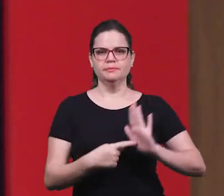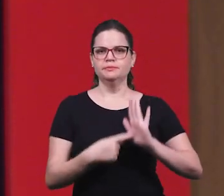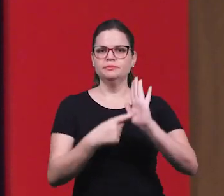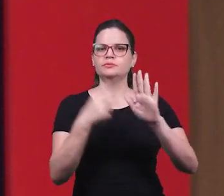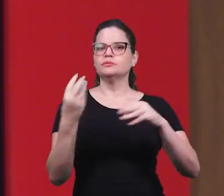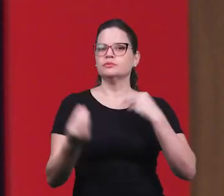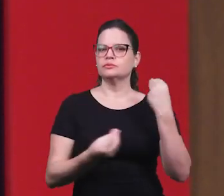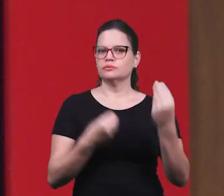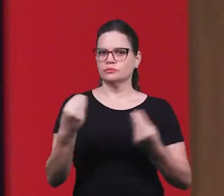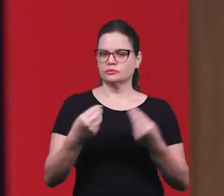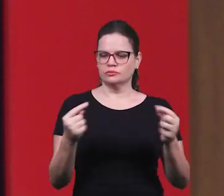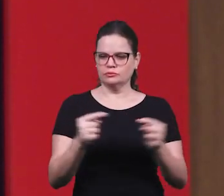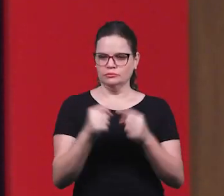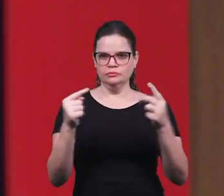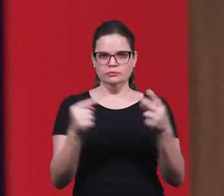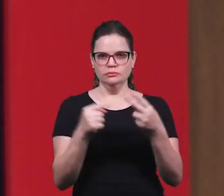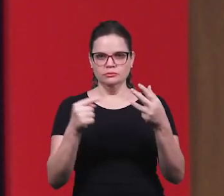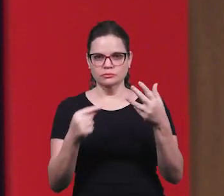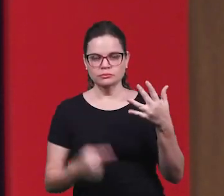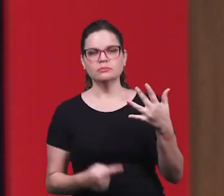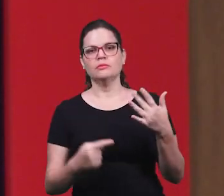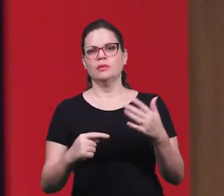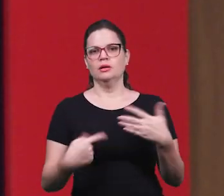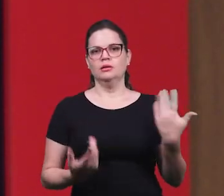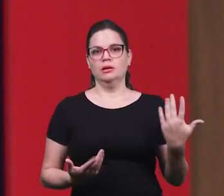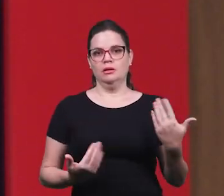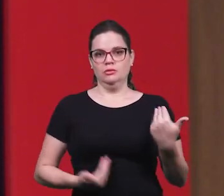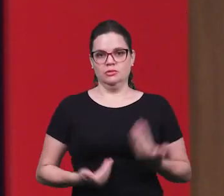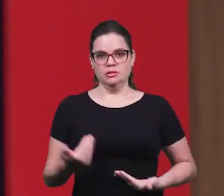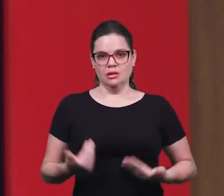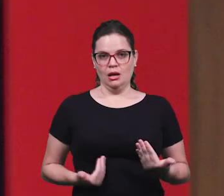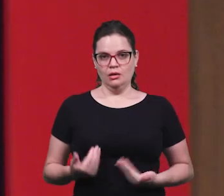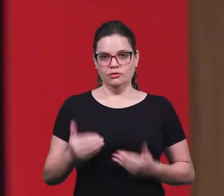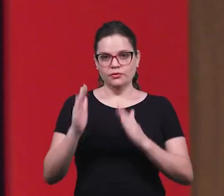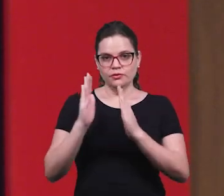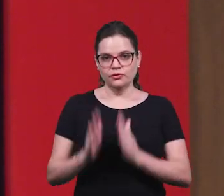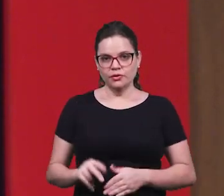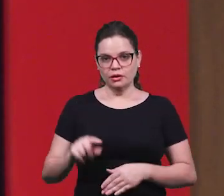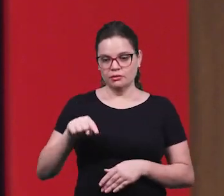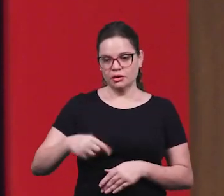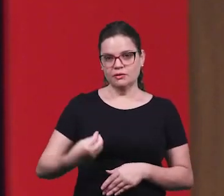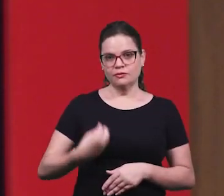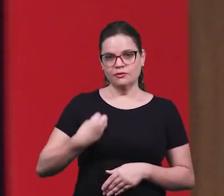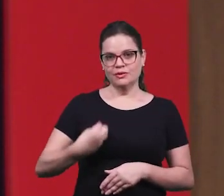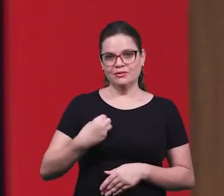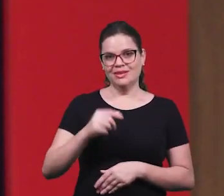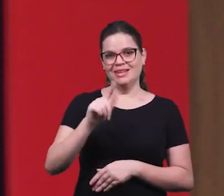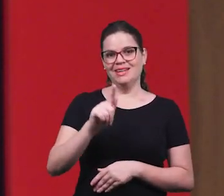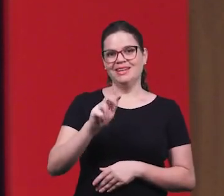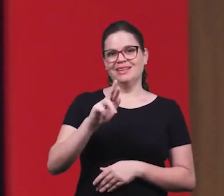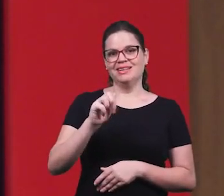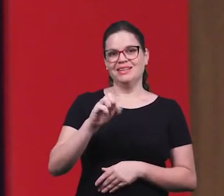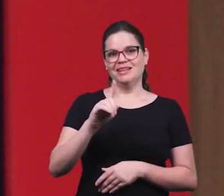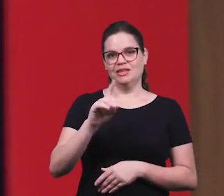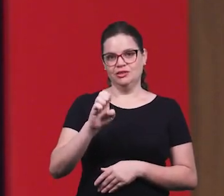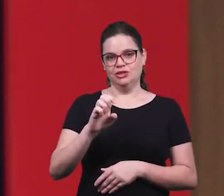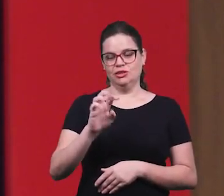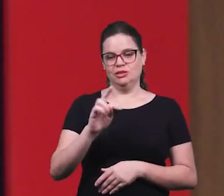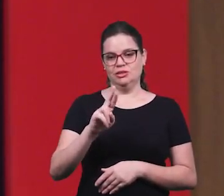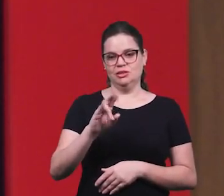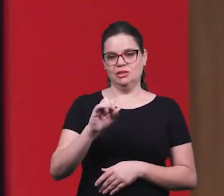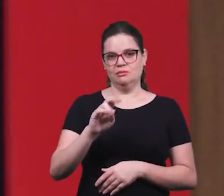respeito disso, a igreja que não passará pela grande tribulação, e destacamos diversos outros aspectos,